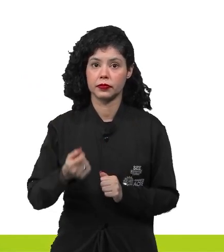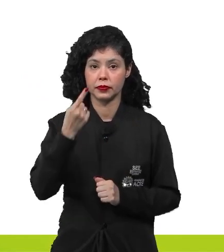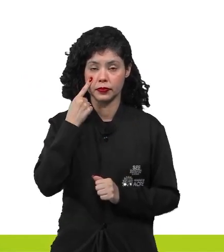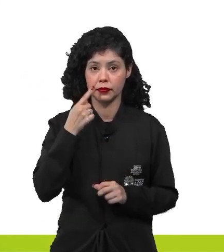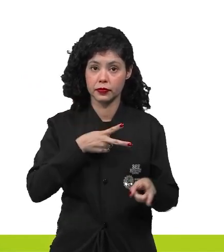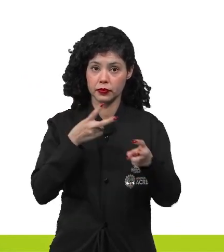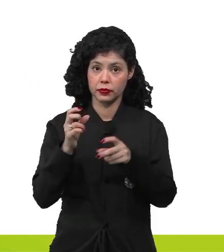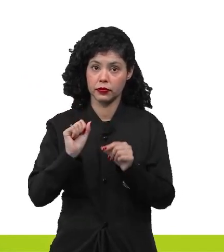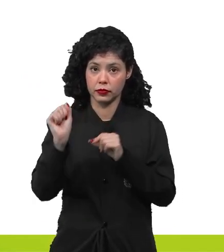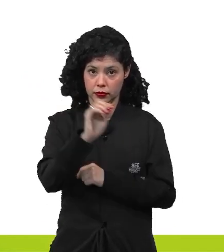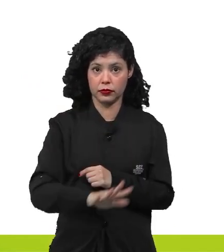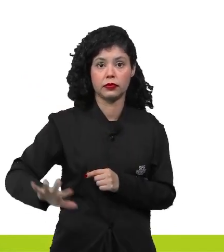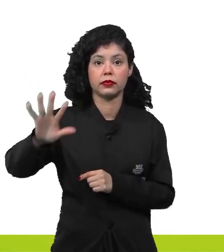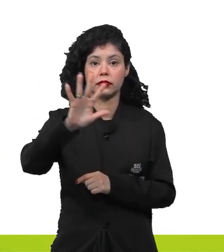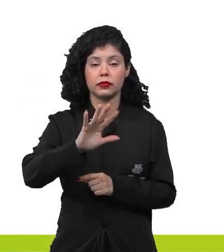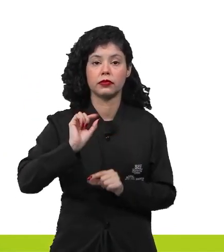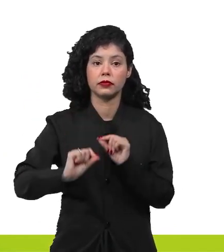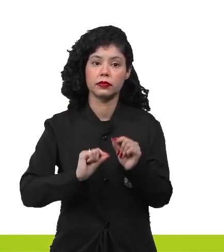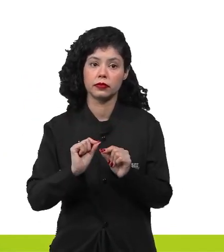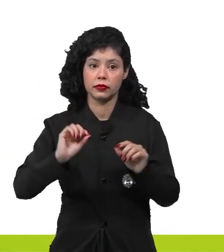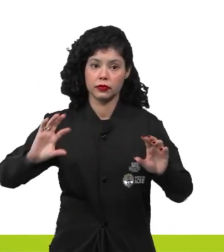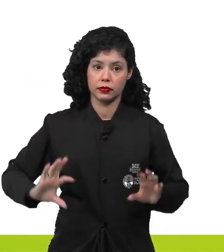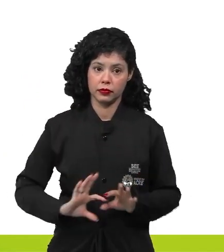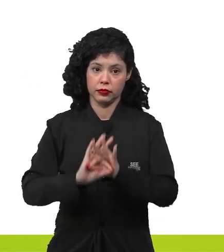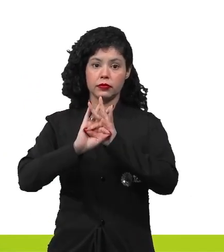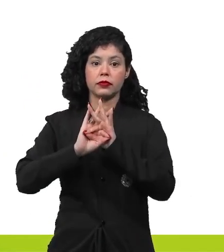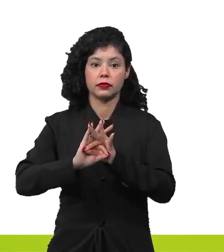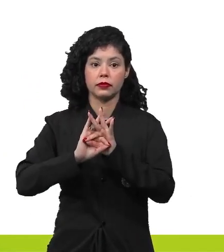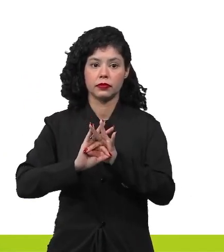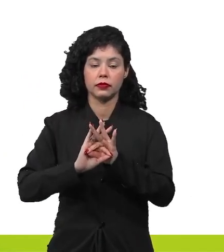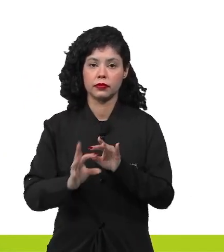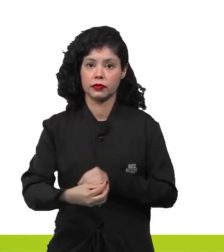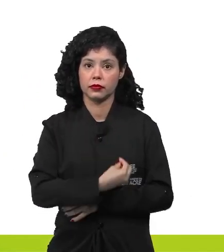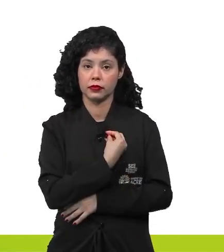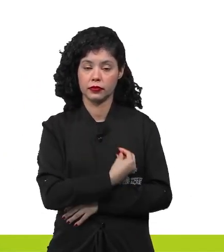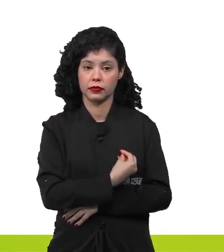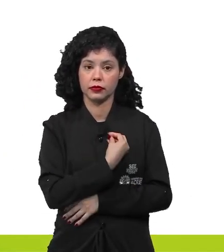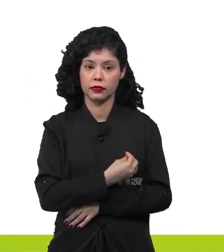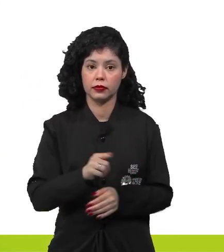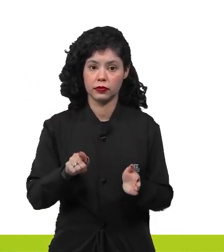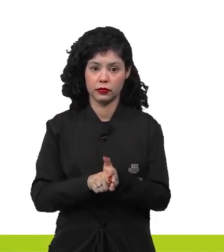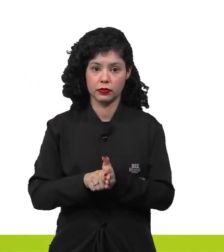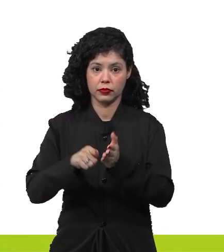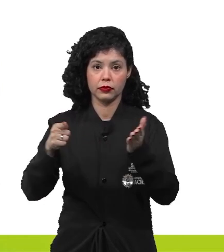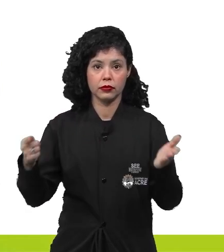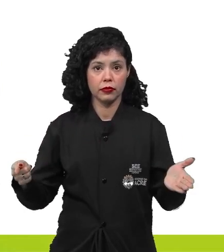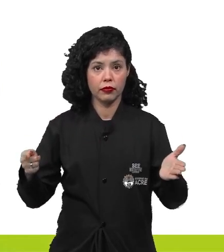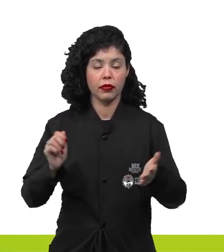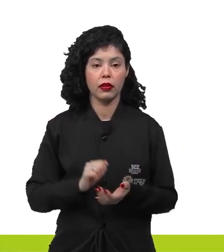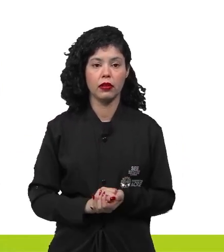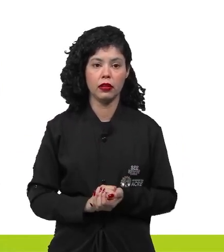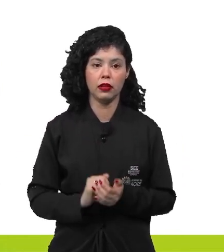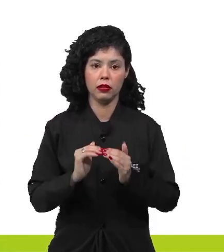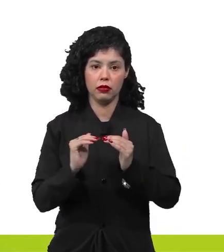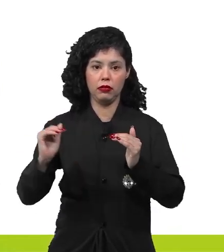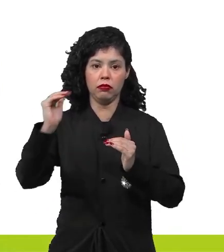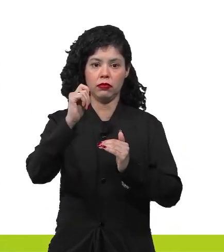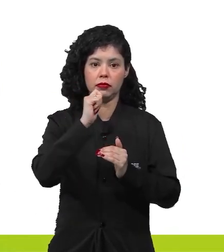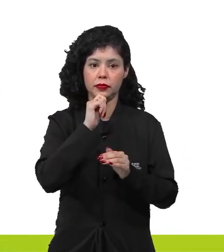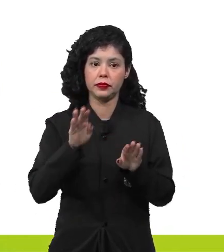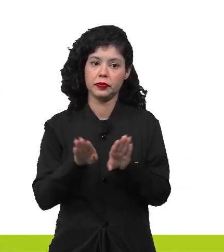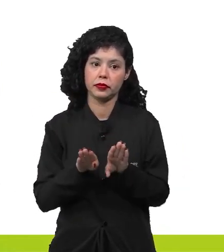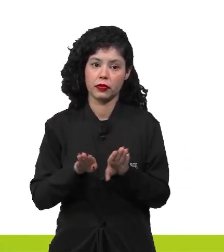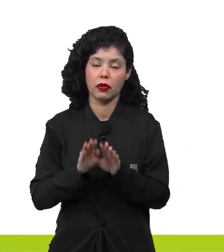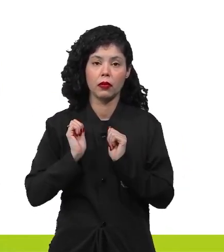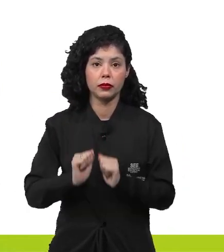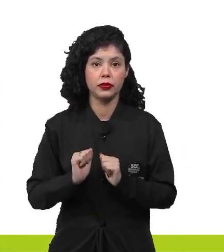que geralmente ela é veiculada, ela está presente nos jornais. Lá em cima, ainda na capa,